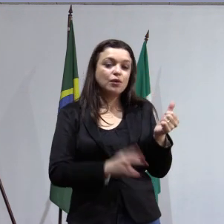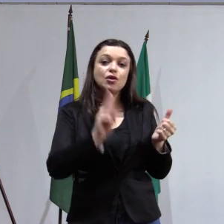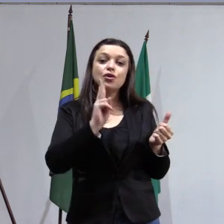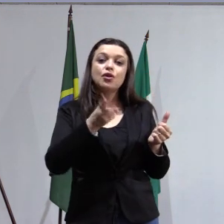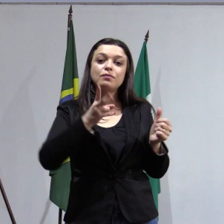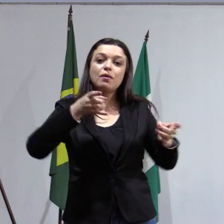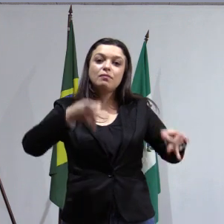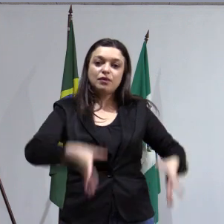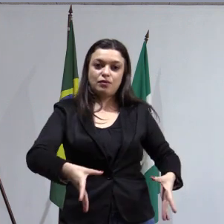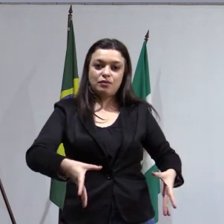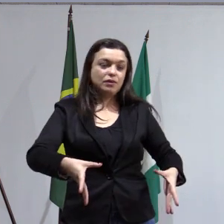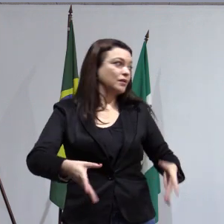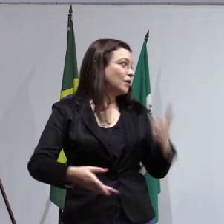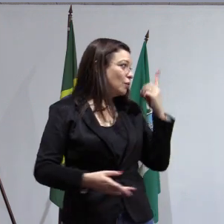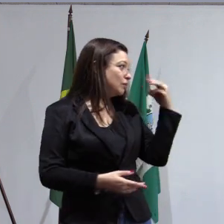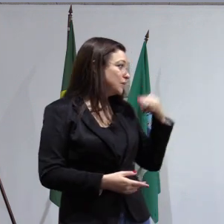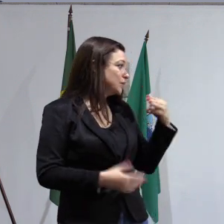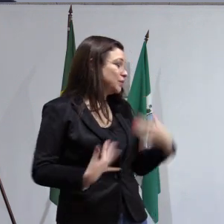Um minuto só.